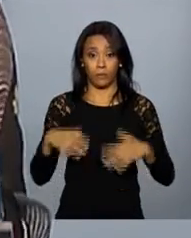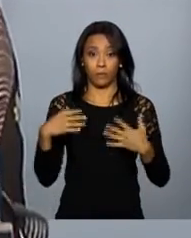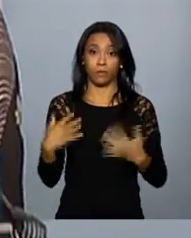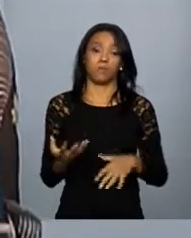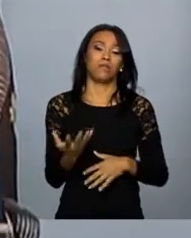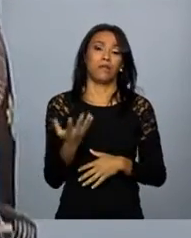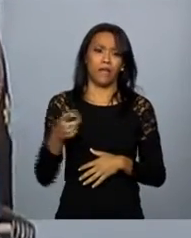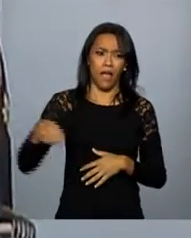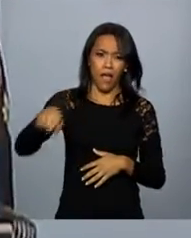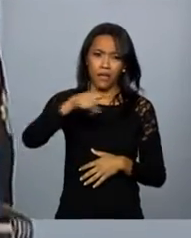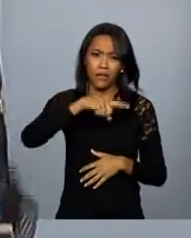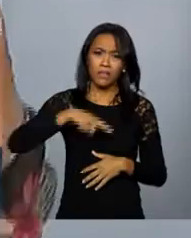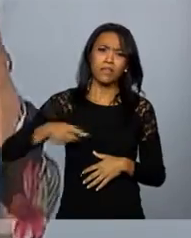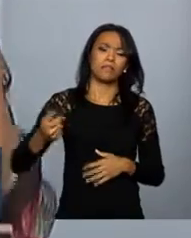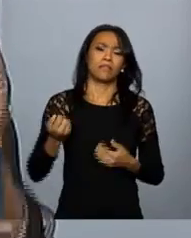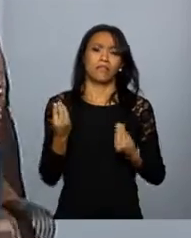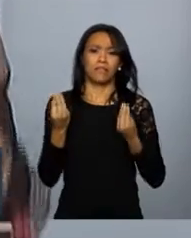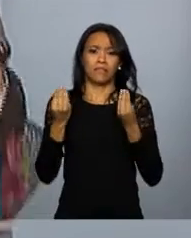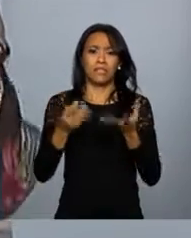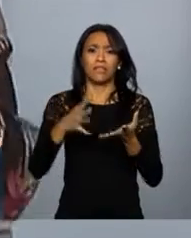entrega nestas